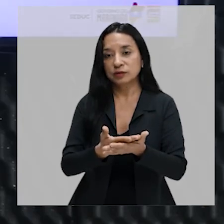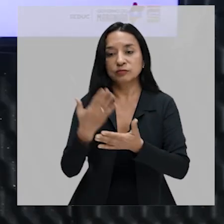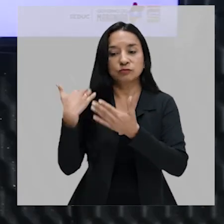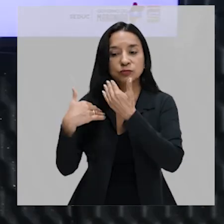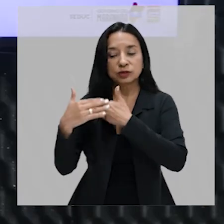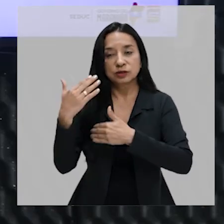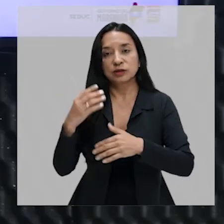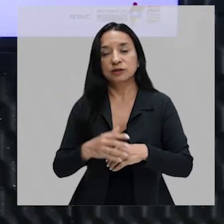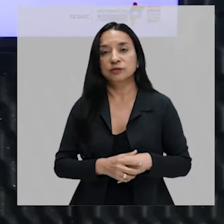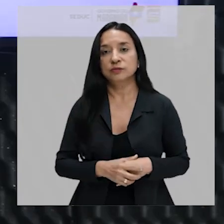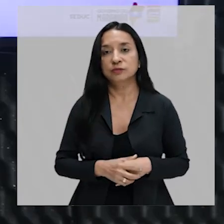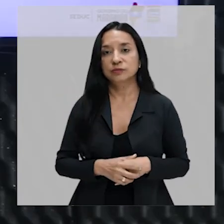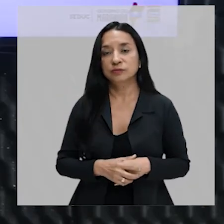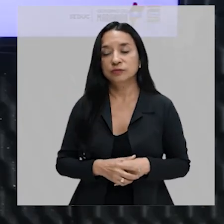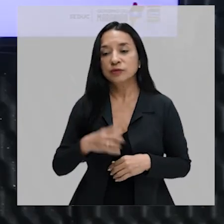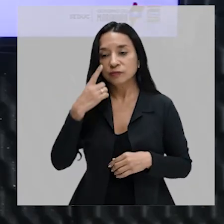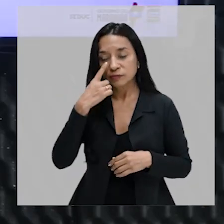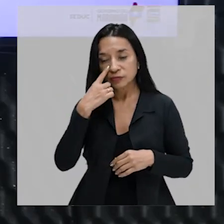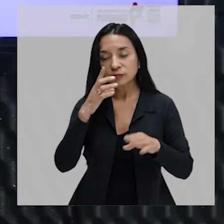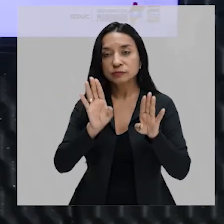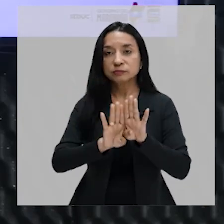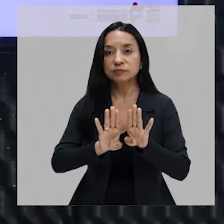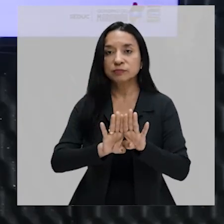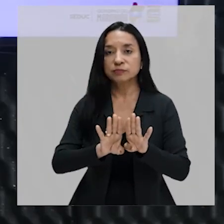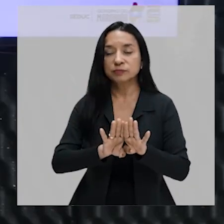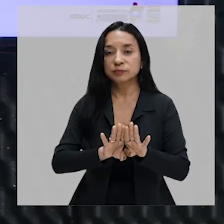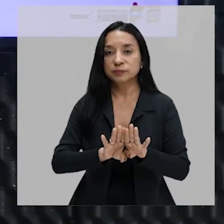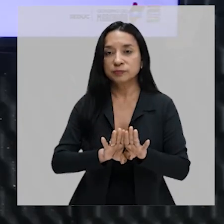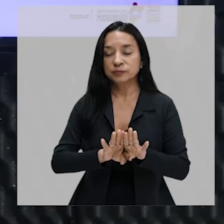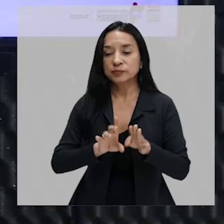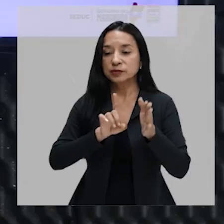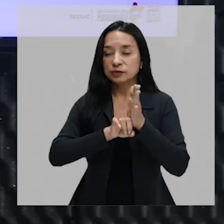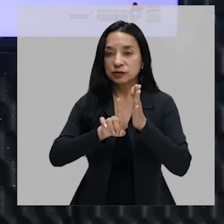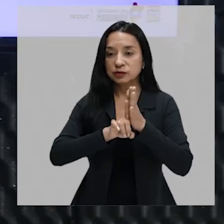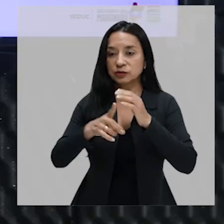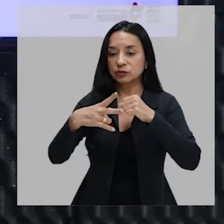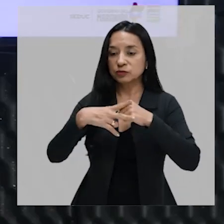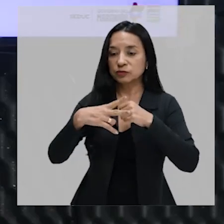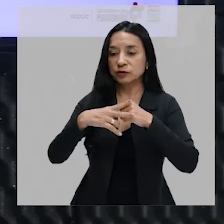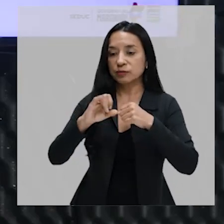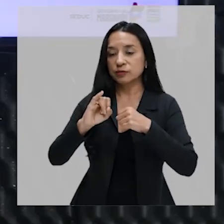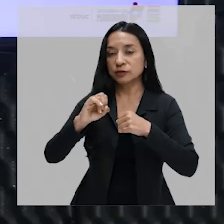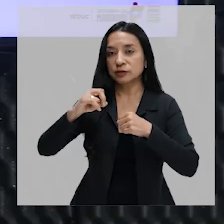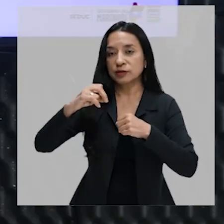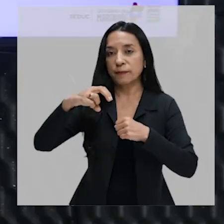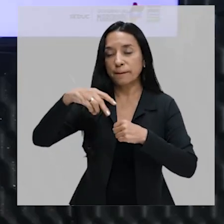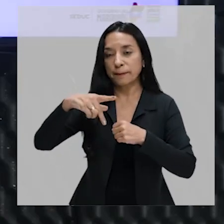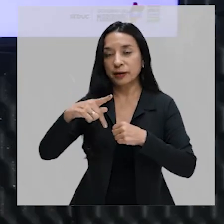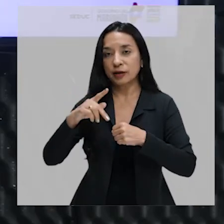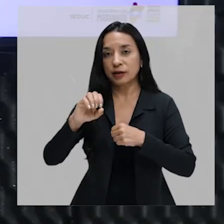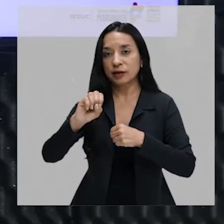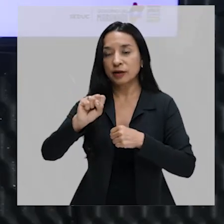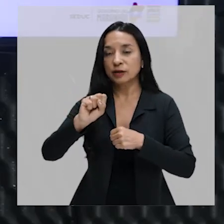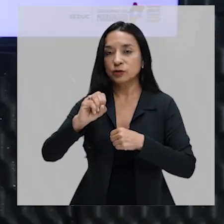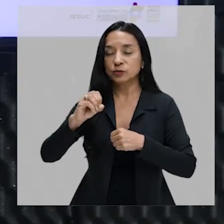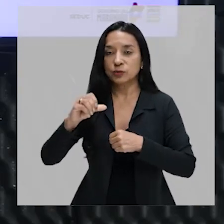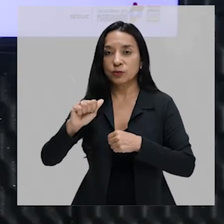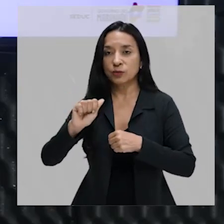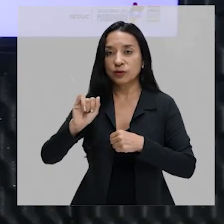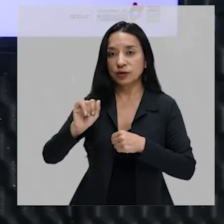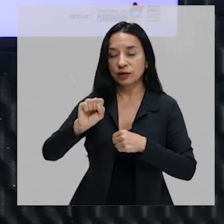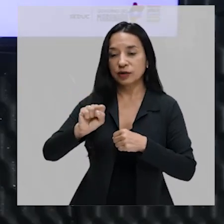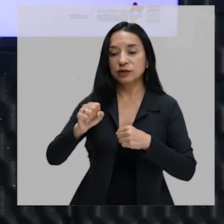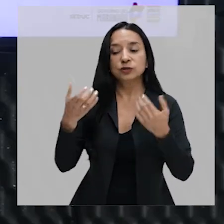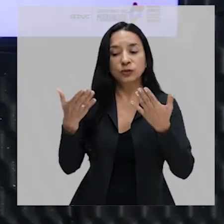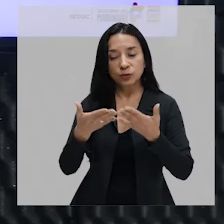bom? Vimos também a questão dos verbos impessoais, é muito importante. Hoje, no exercício, eu